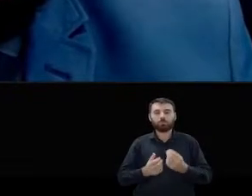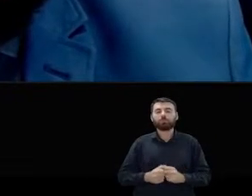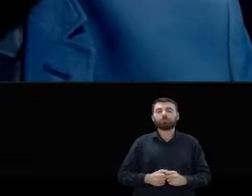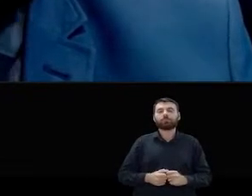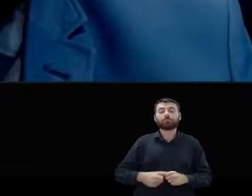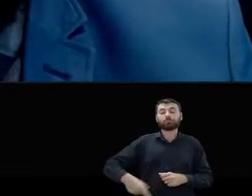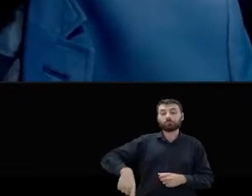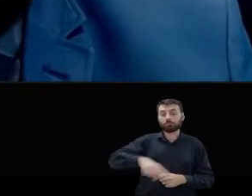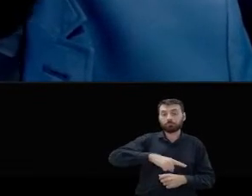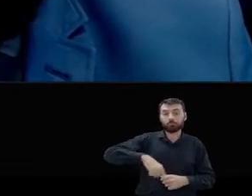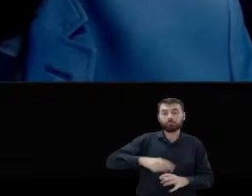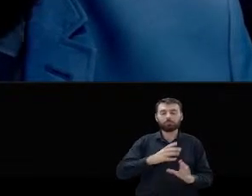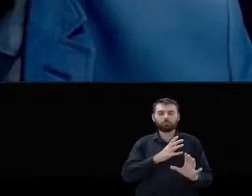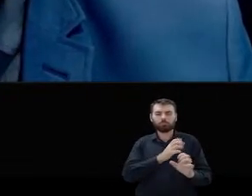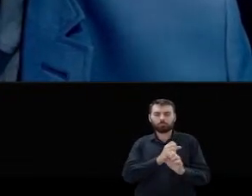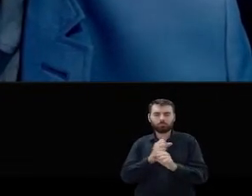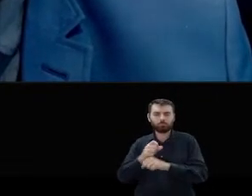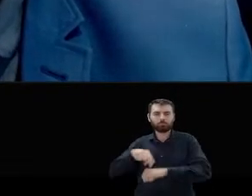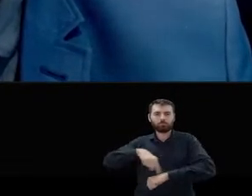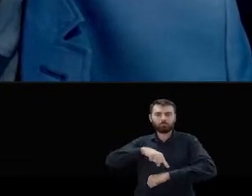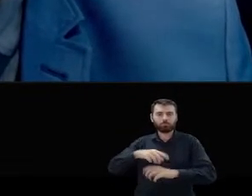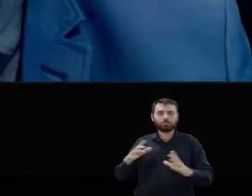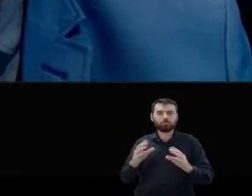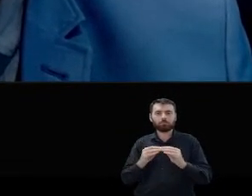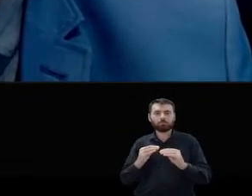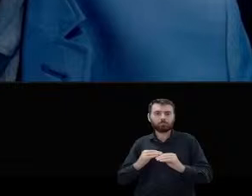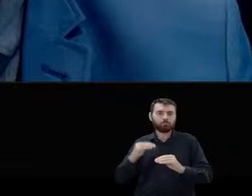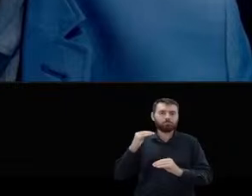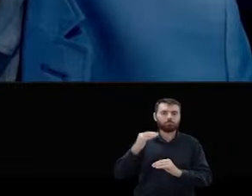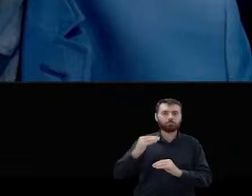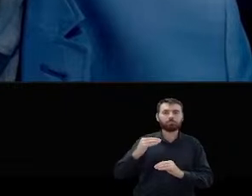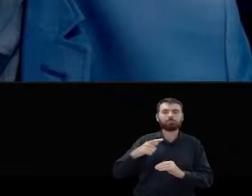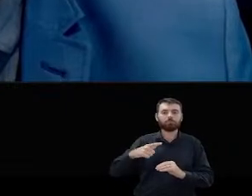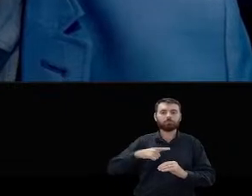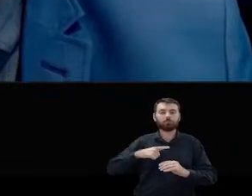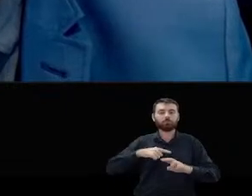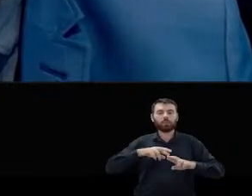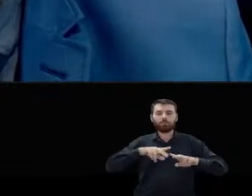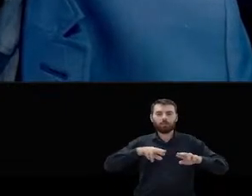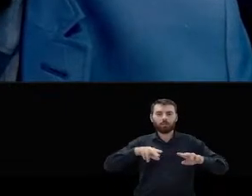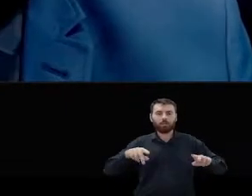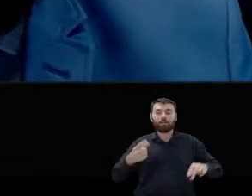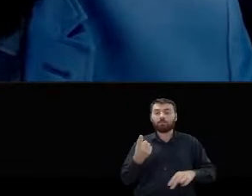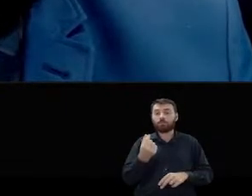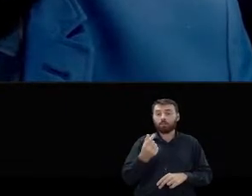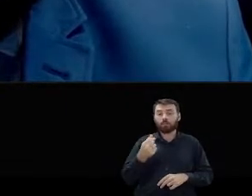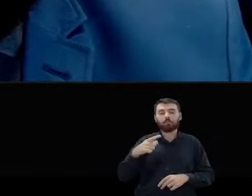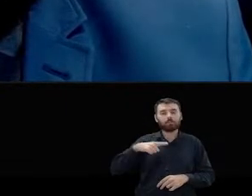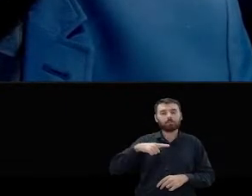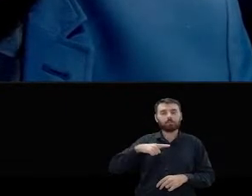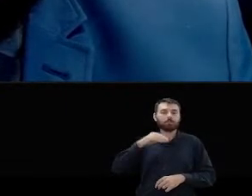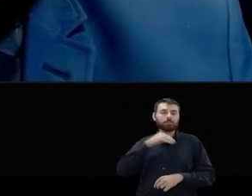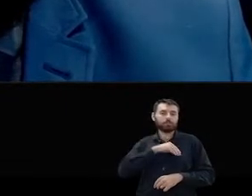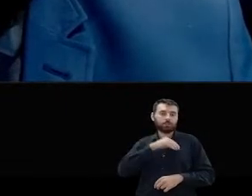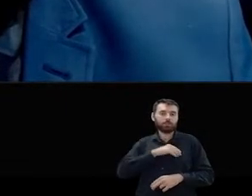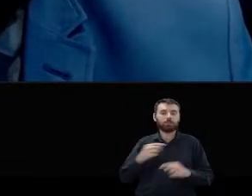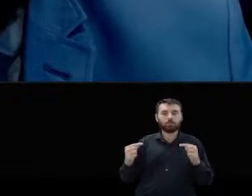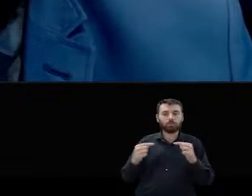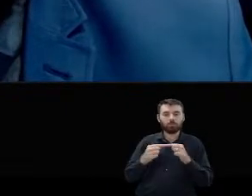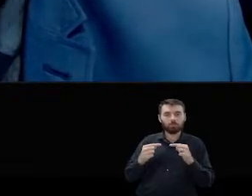extras, geralmente são apurados ali a gratificação de função e demais verbas ali que compõem o salário. Entretanto, não houve